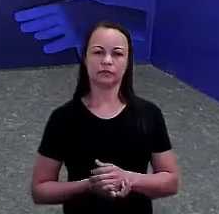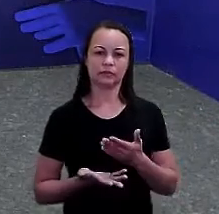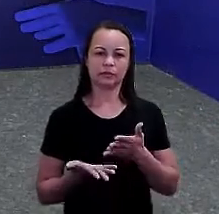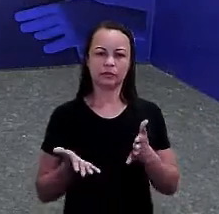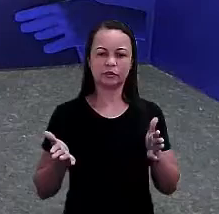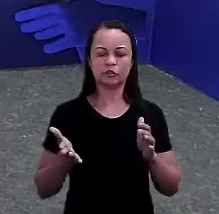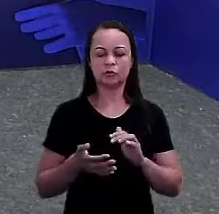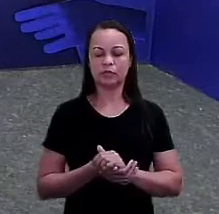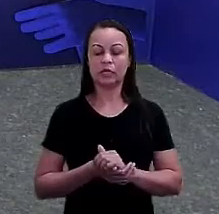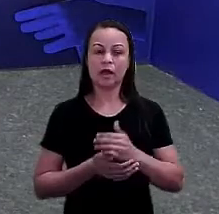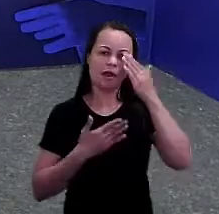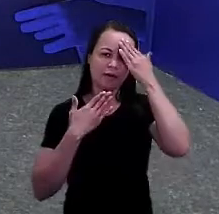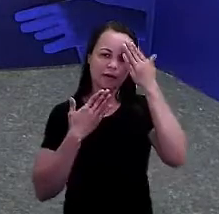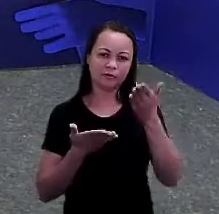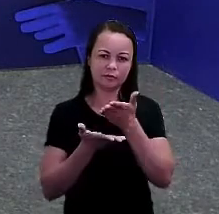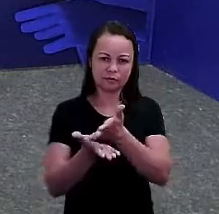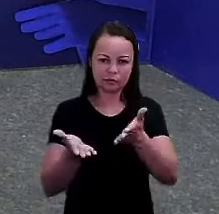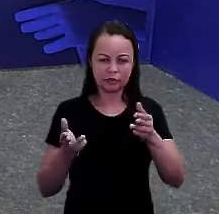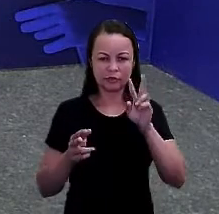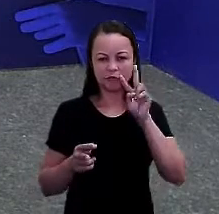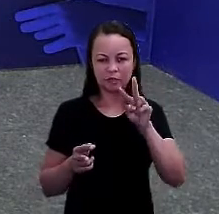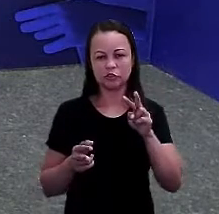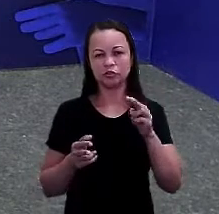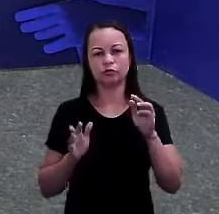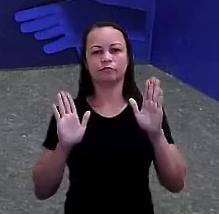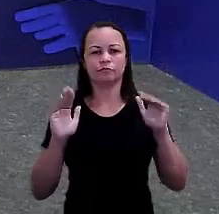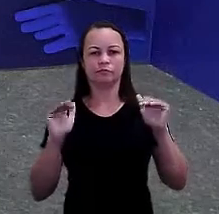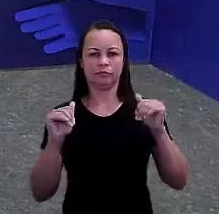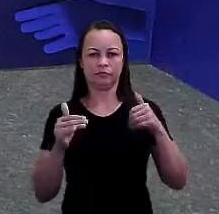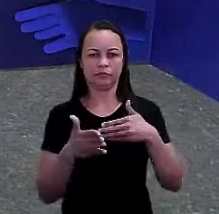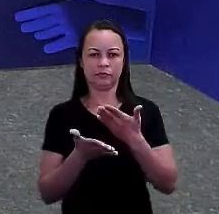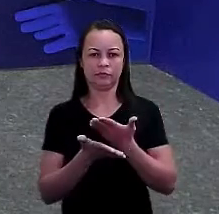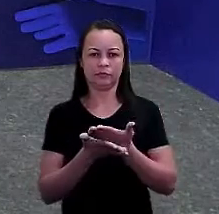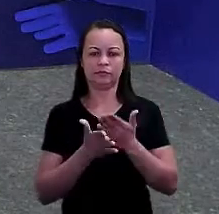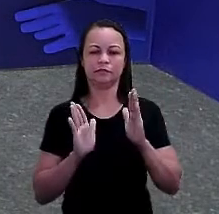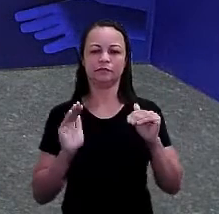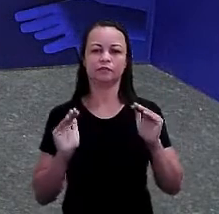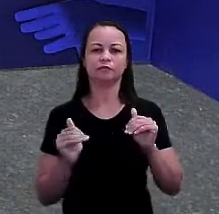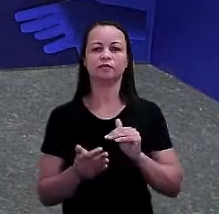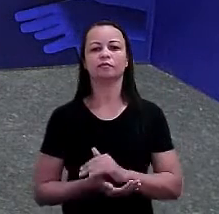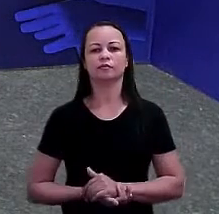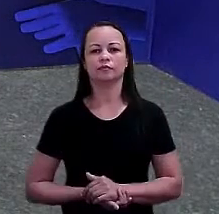vou me despedir de vocês. Agradeço por vocês terem assistido. Tchau, tchau. Até a próxima aula.